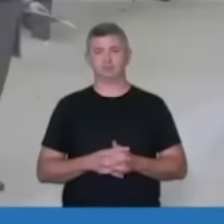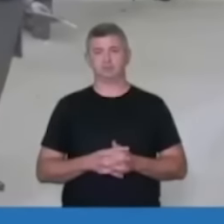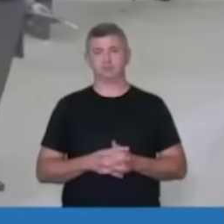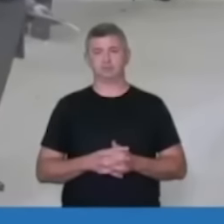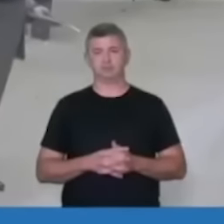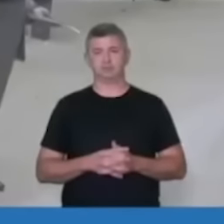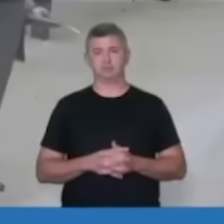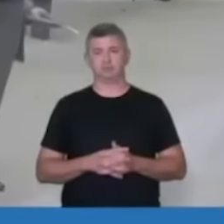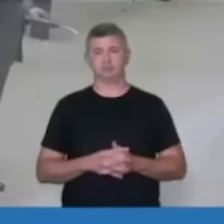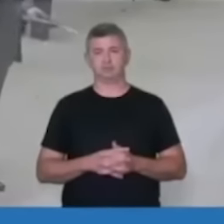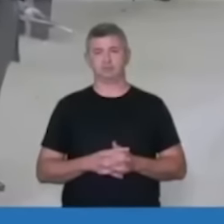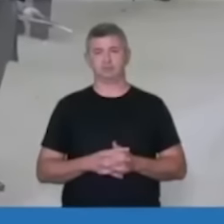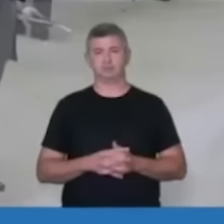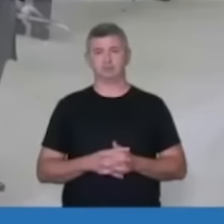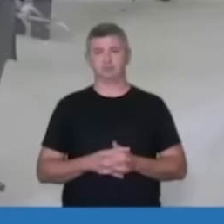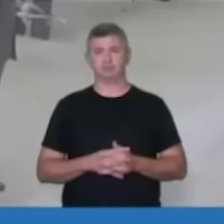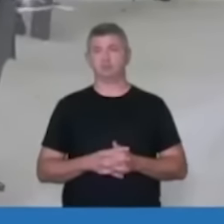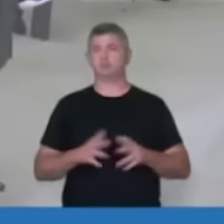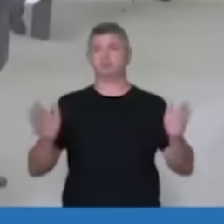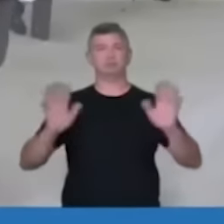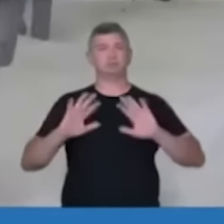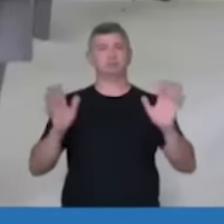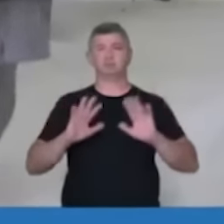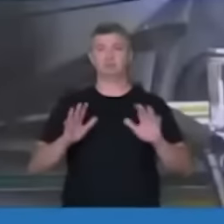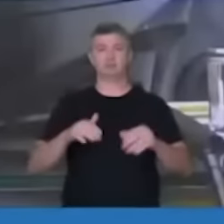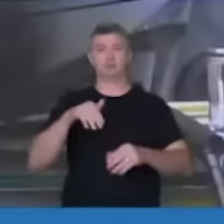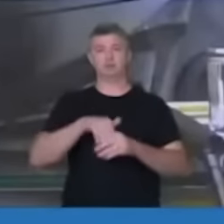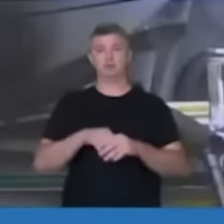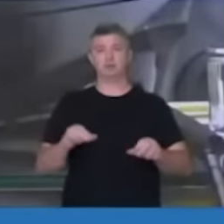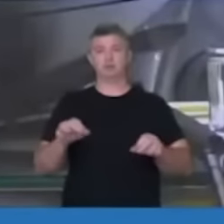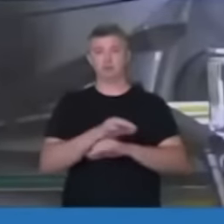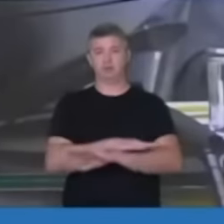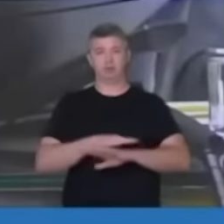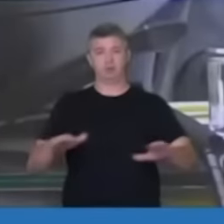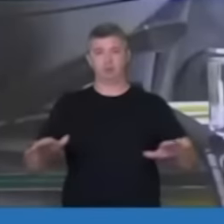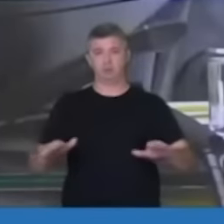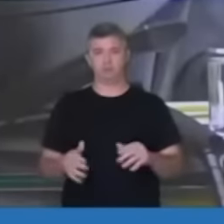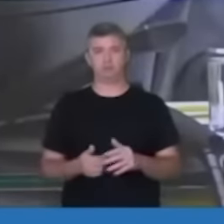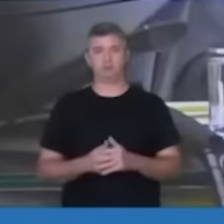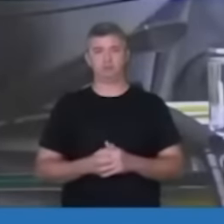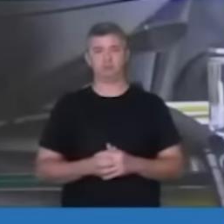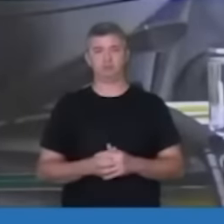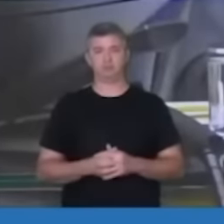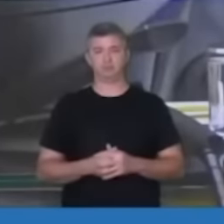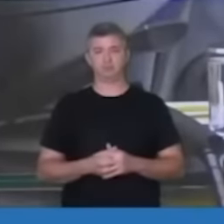deputados encerrada a ordem do dia i